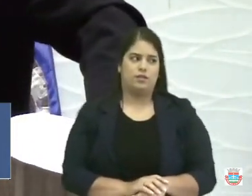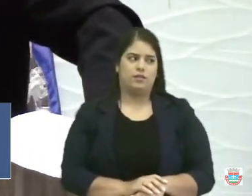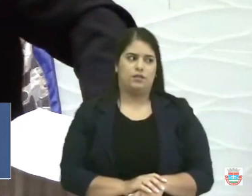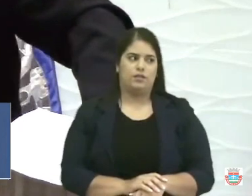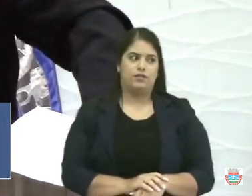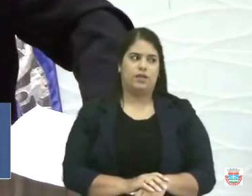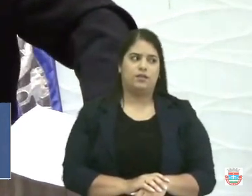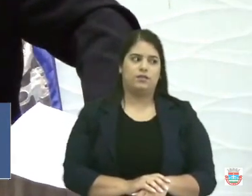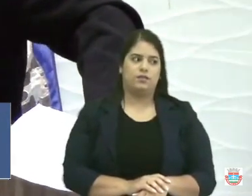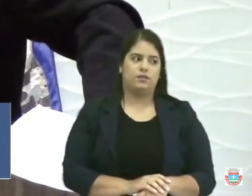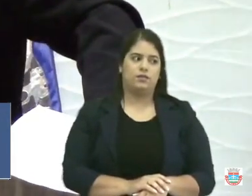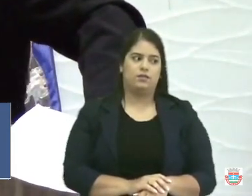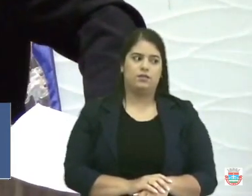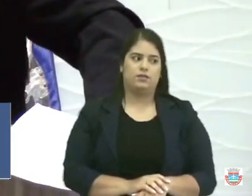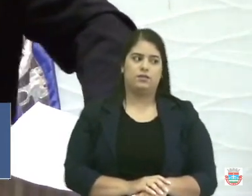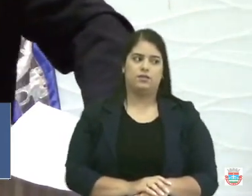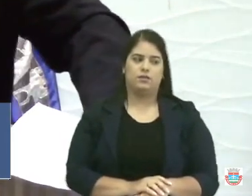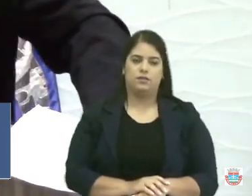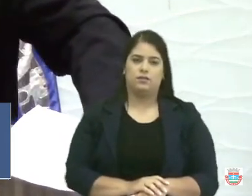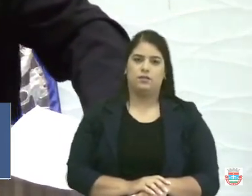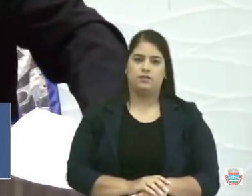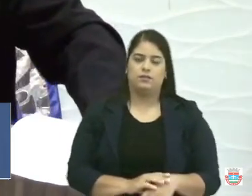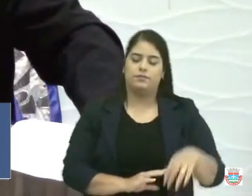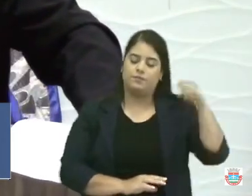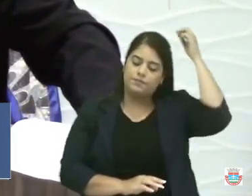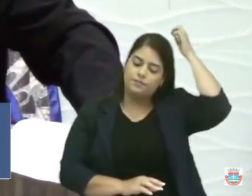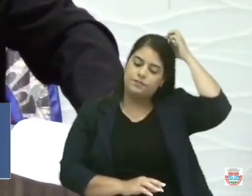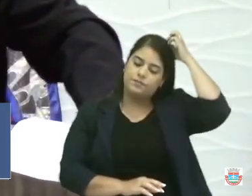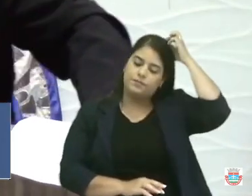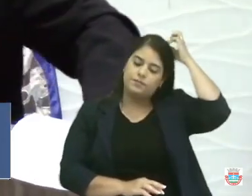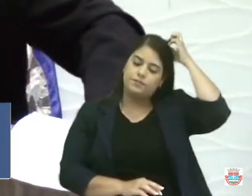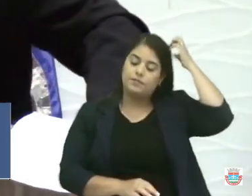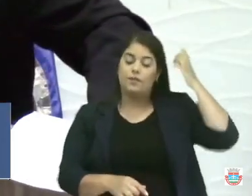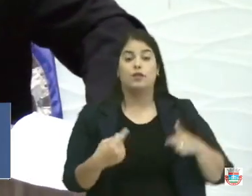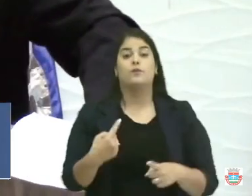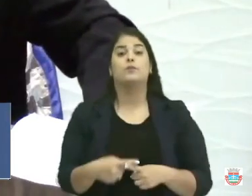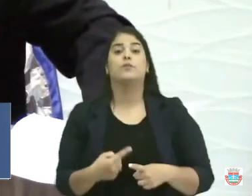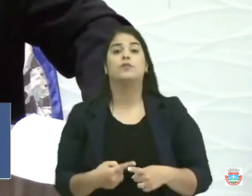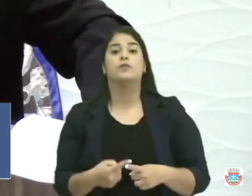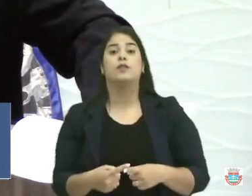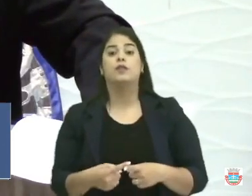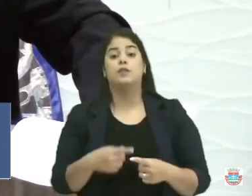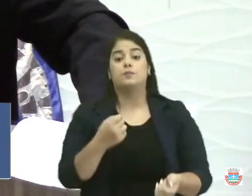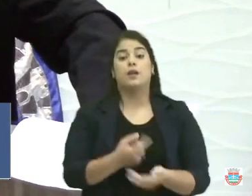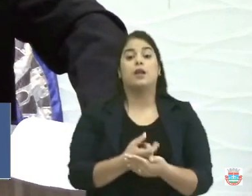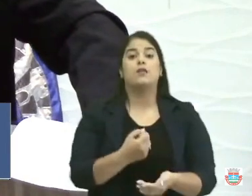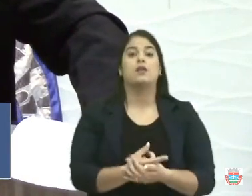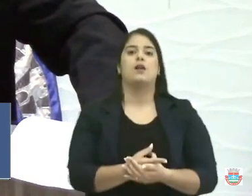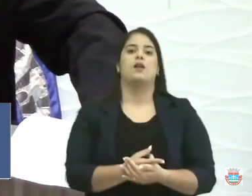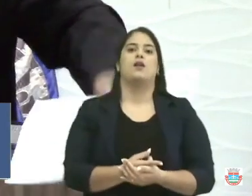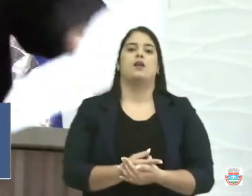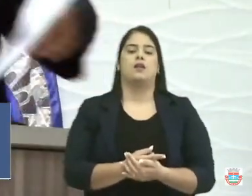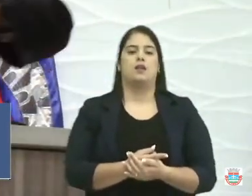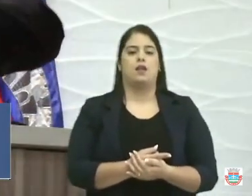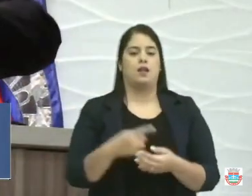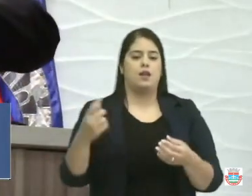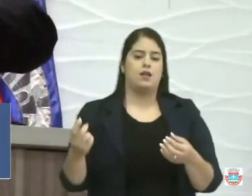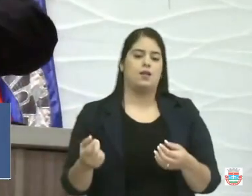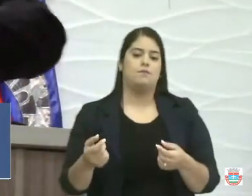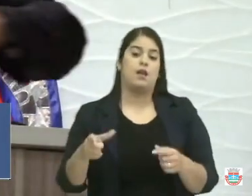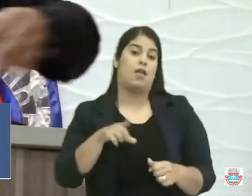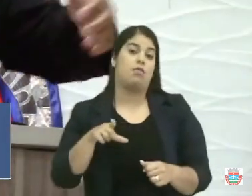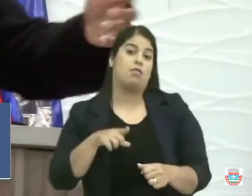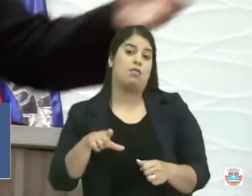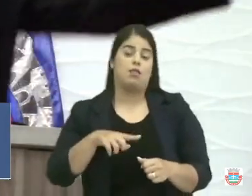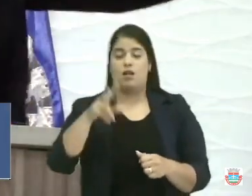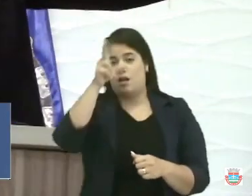nem Débora tirou, cirurgia que Débora tirou, eles vão tirar do mesmo jeito. Por quê? Porque eles vão gastar para querer a prefeitura. Vão gastar, né? E